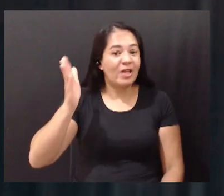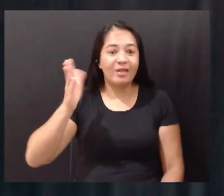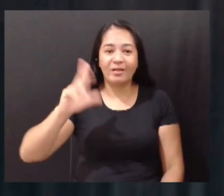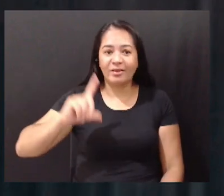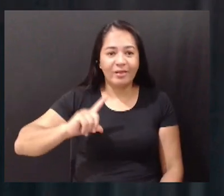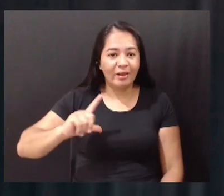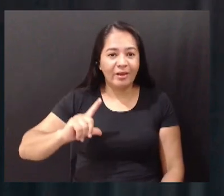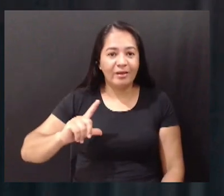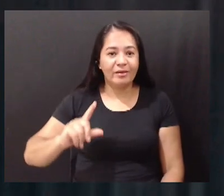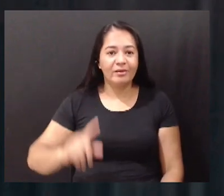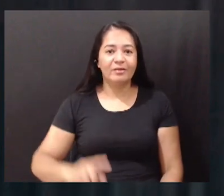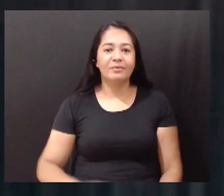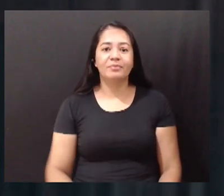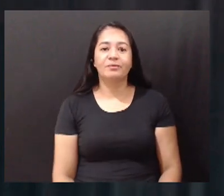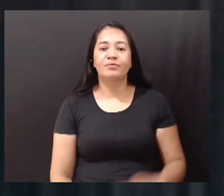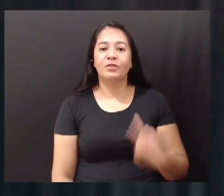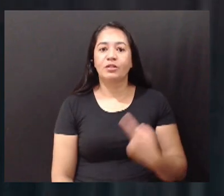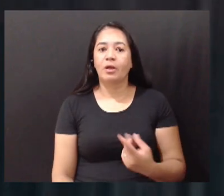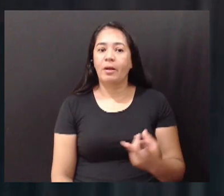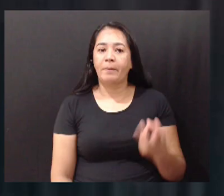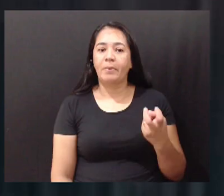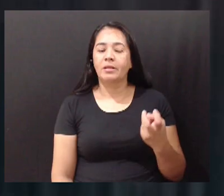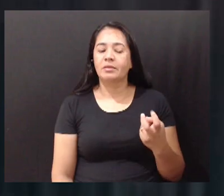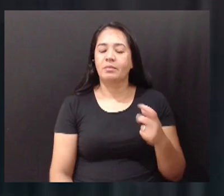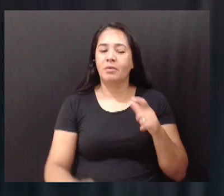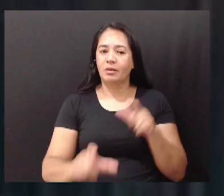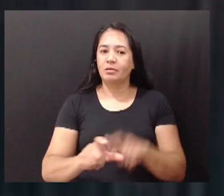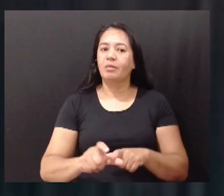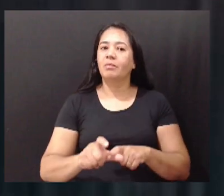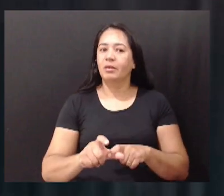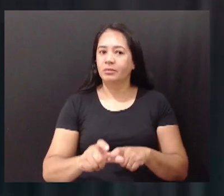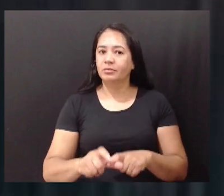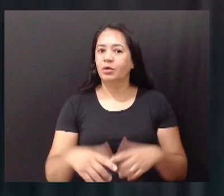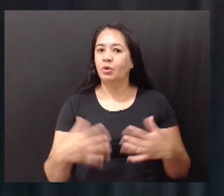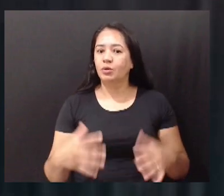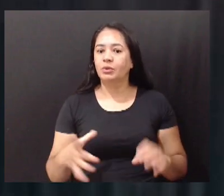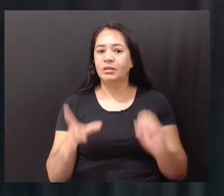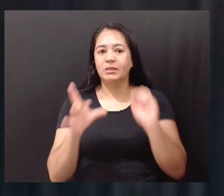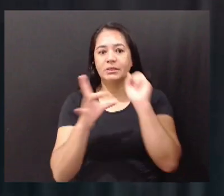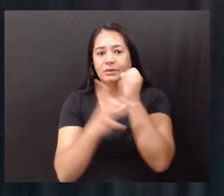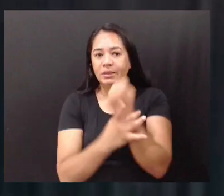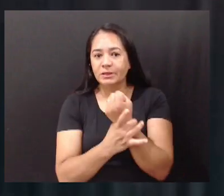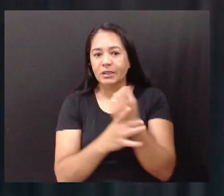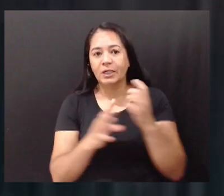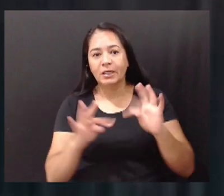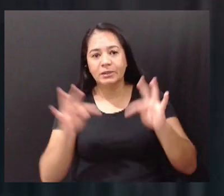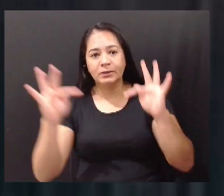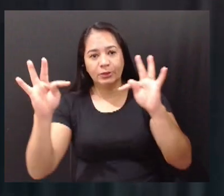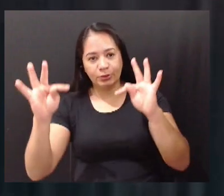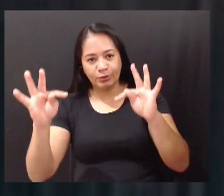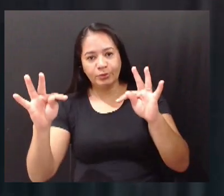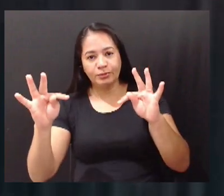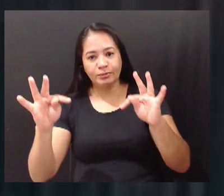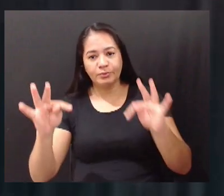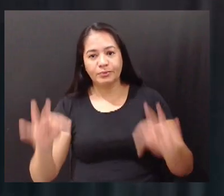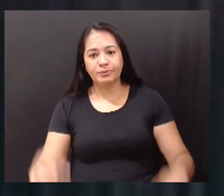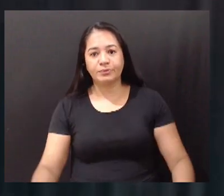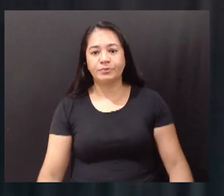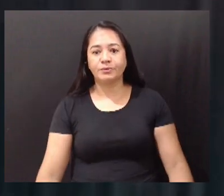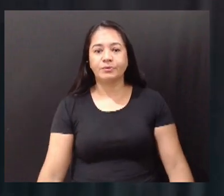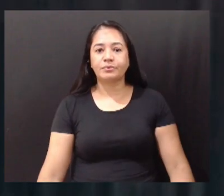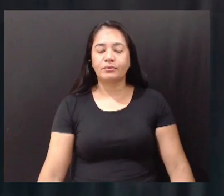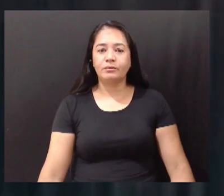Então, a gente acaba vendo essa dependência muito grande da segurança que a tecnologia traz, né? Isso serve, então, não